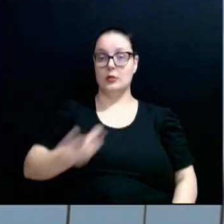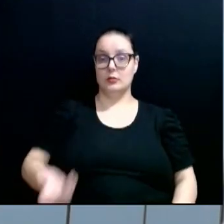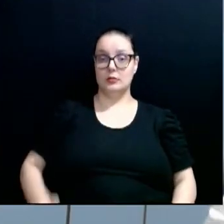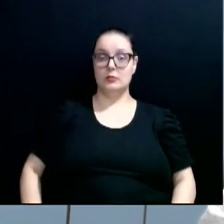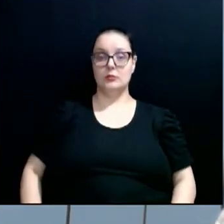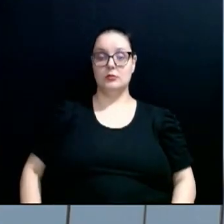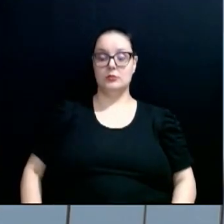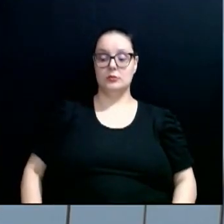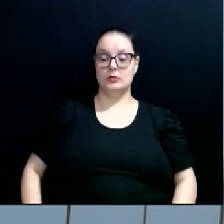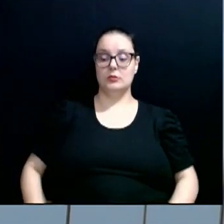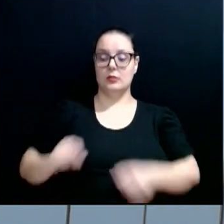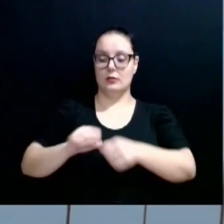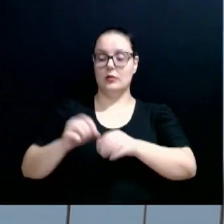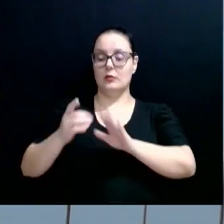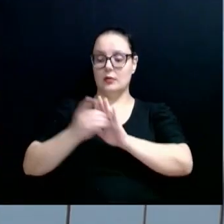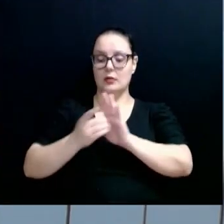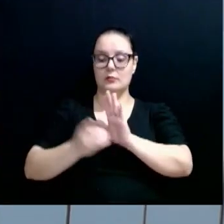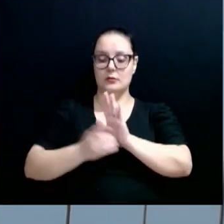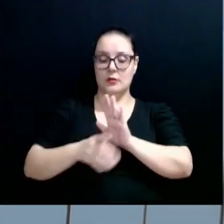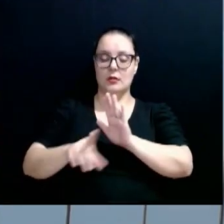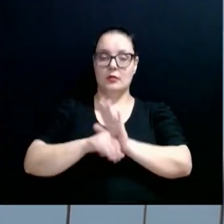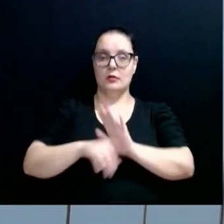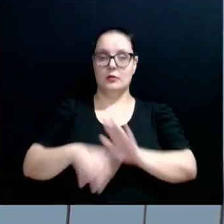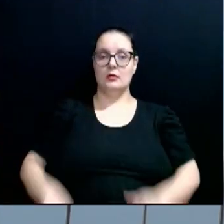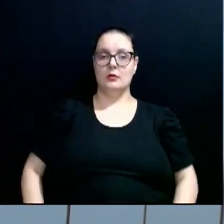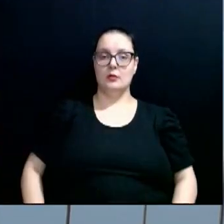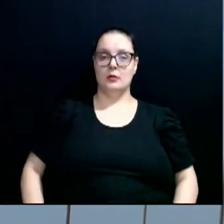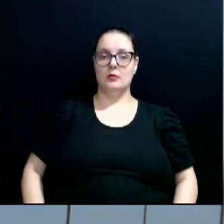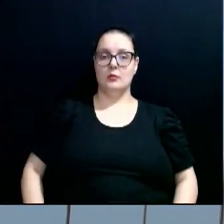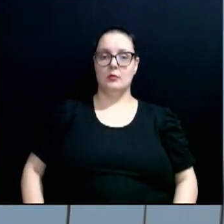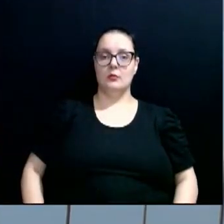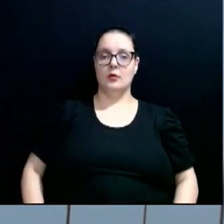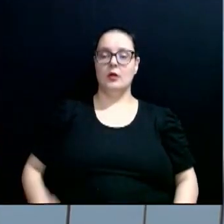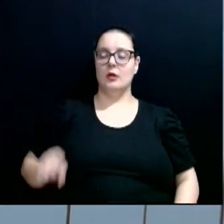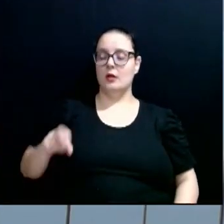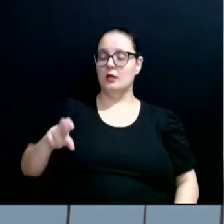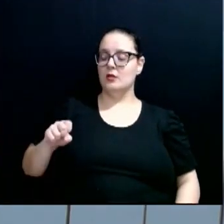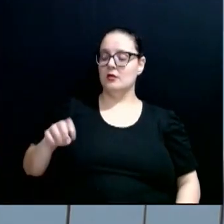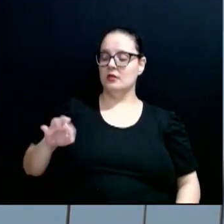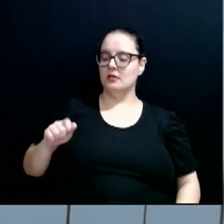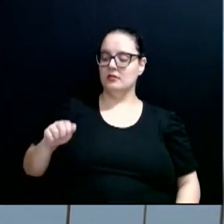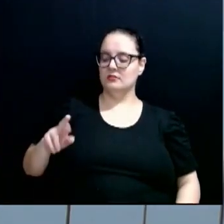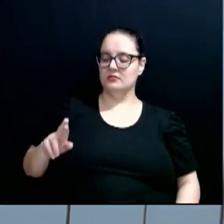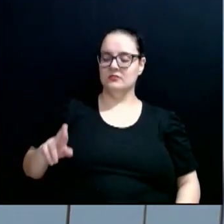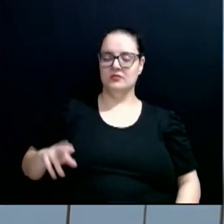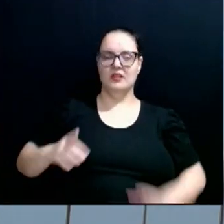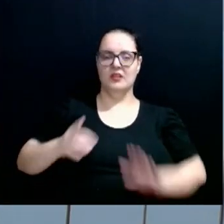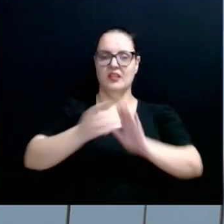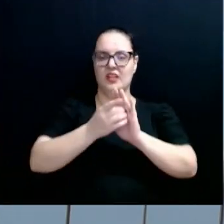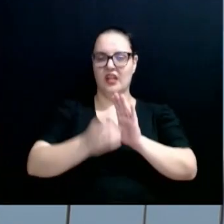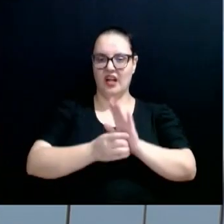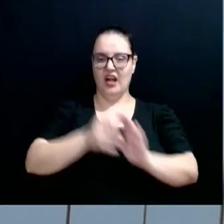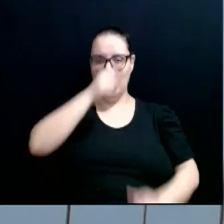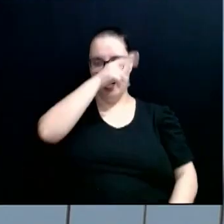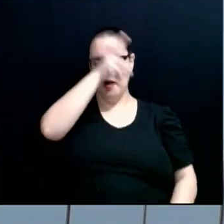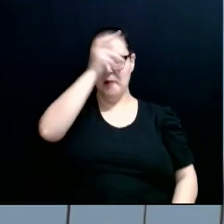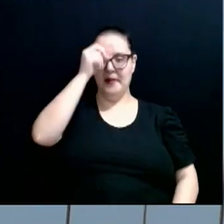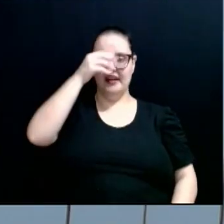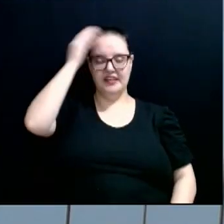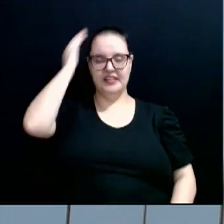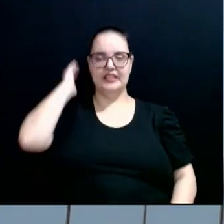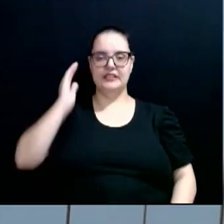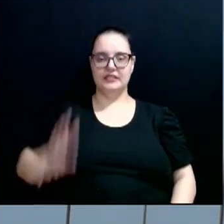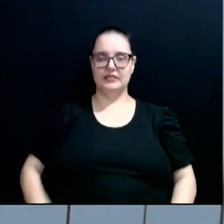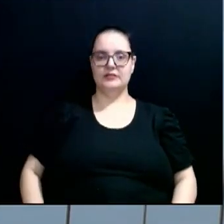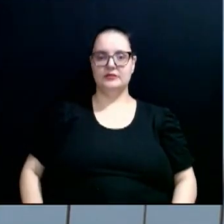decreto legislativo para assustar um decreto do prefeito, onde ele expira os créditos dos estudantes,